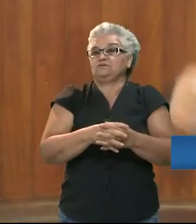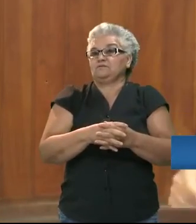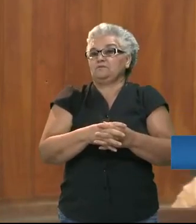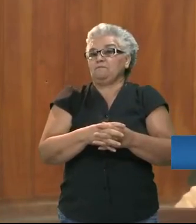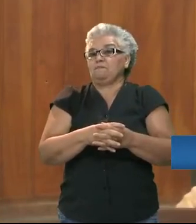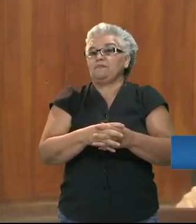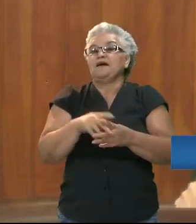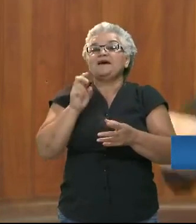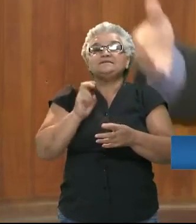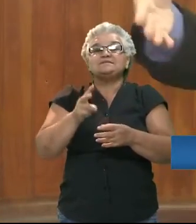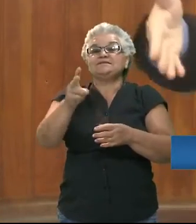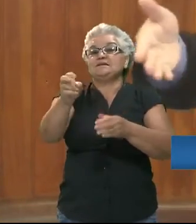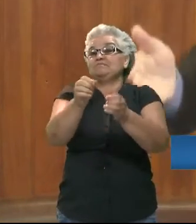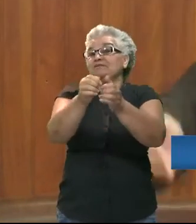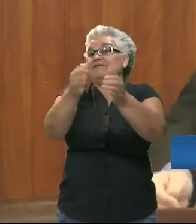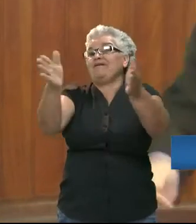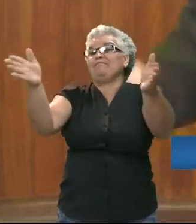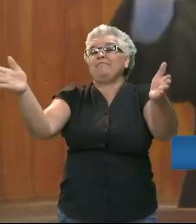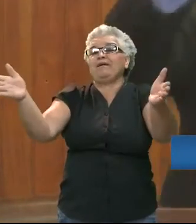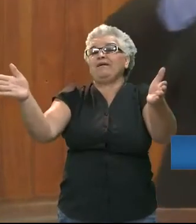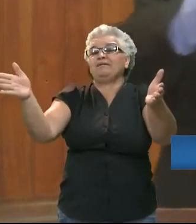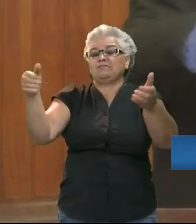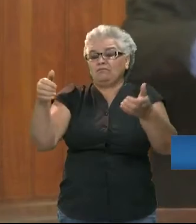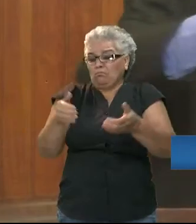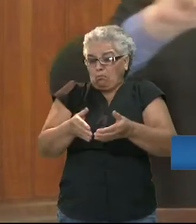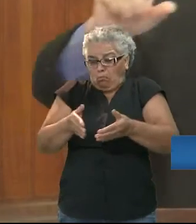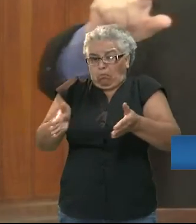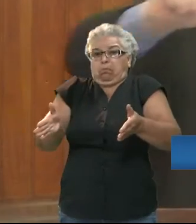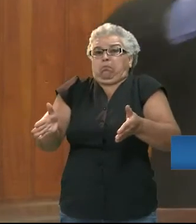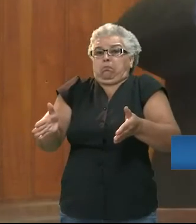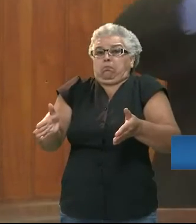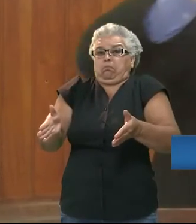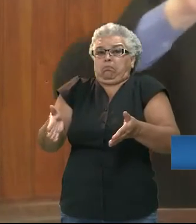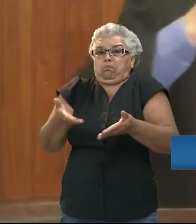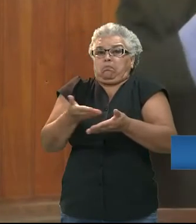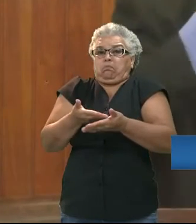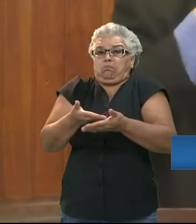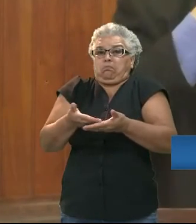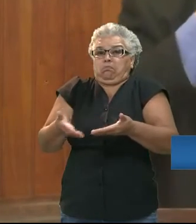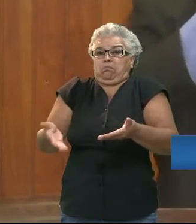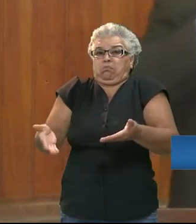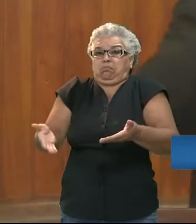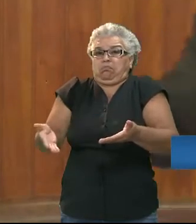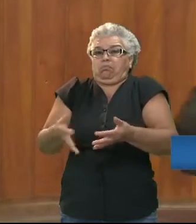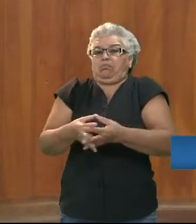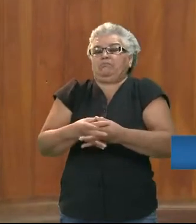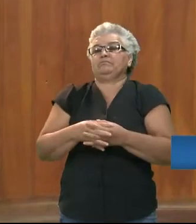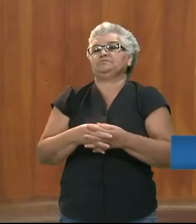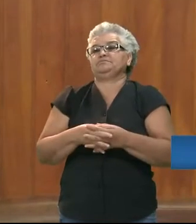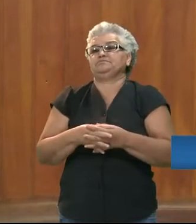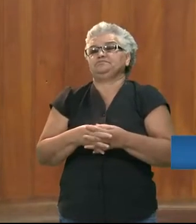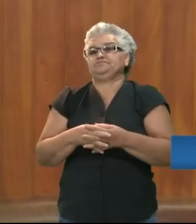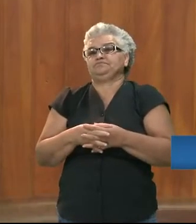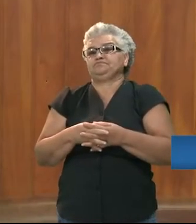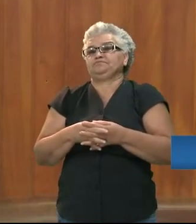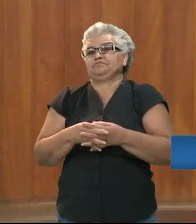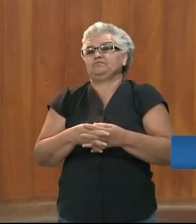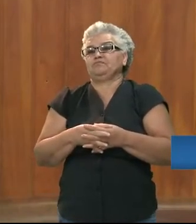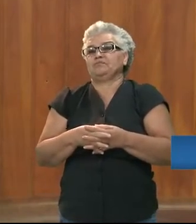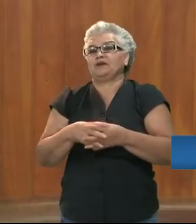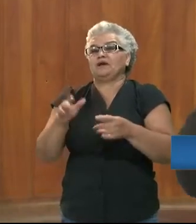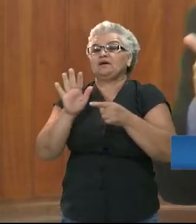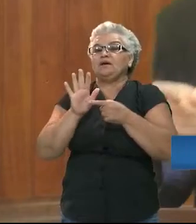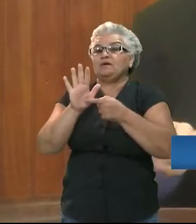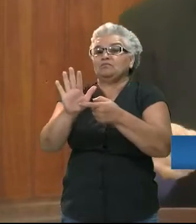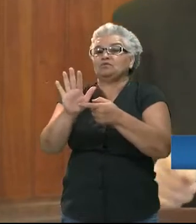deixa em aberto. Aí fica vago. E é essa questão vaga que nós consignamos o IGPM que se mostrou ruim.